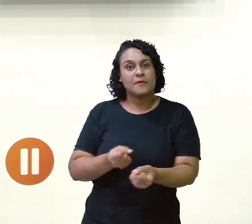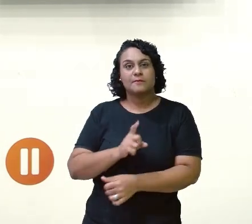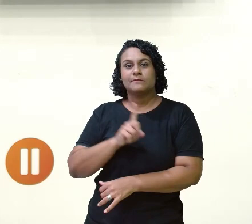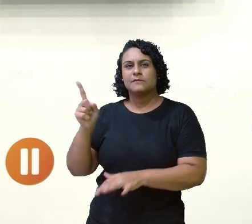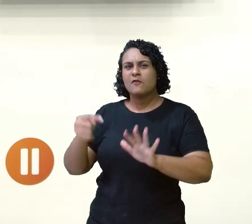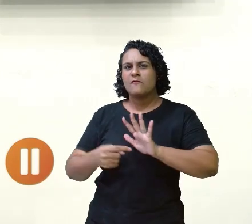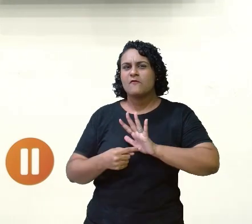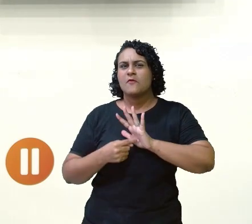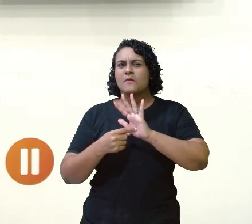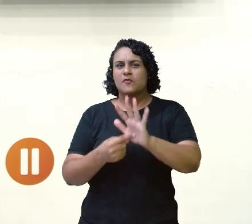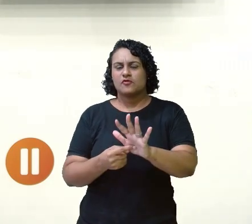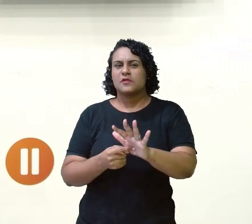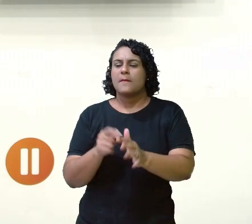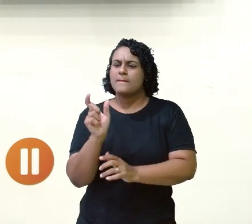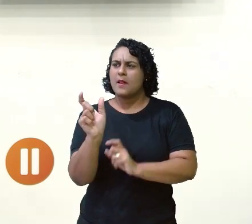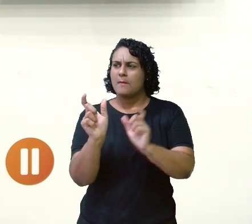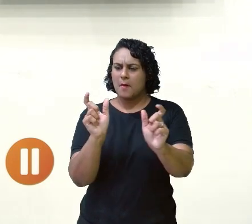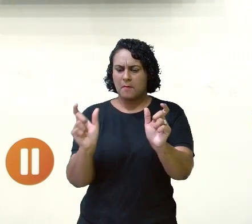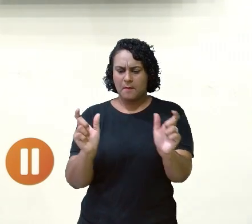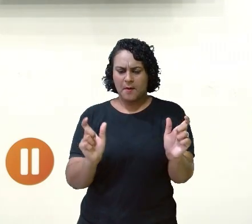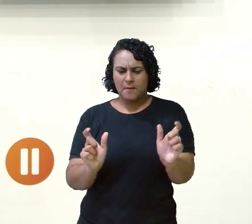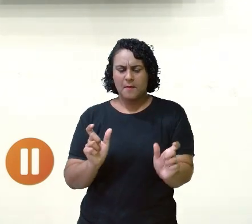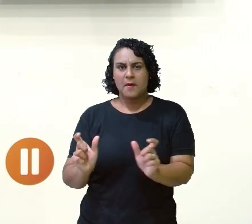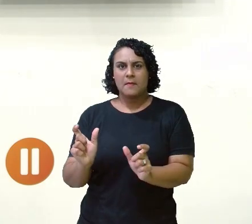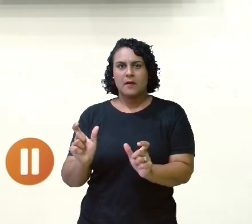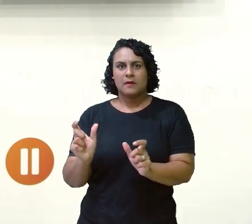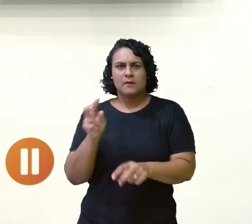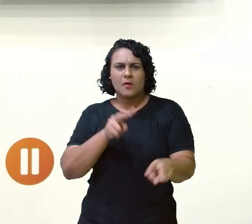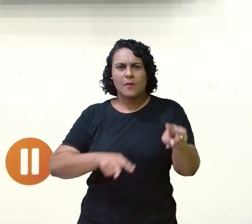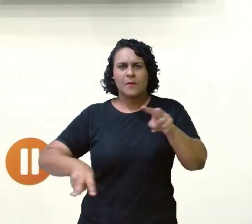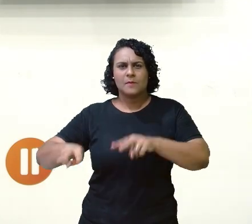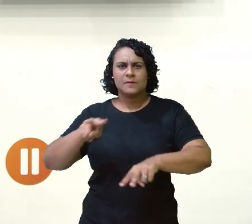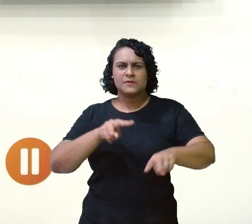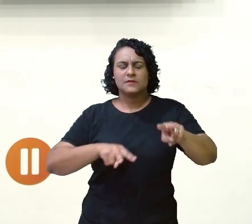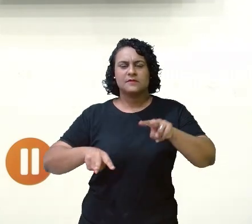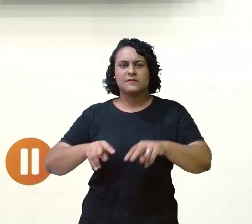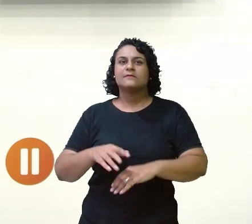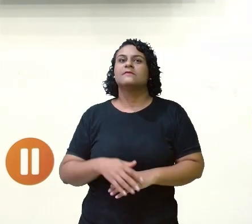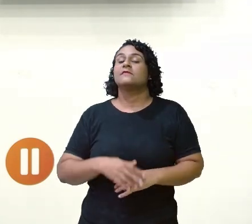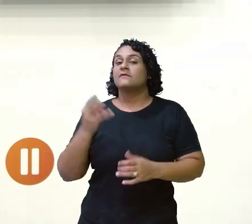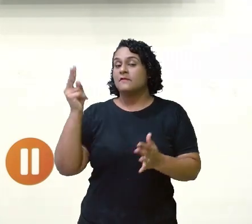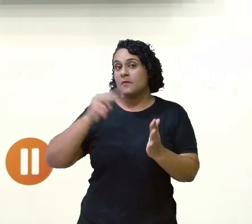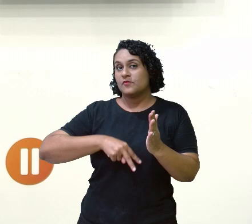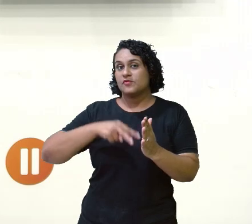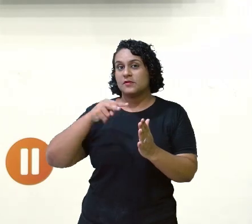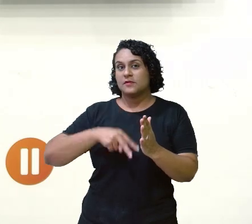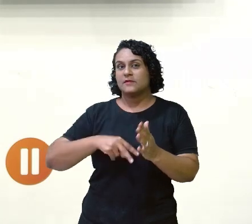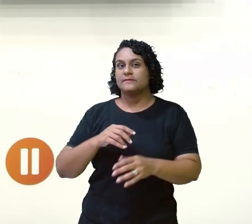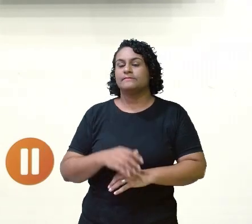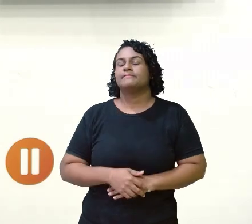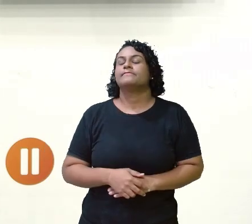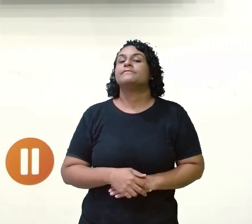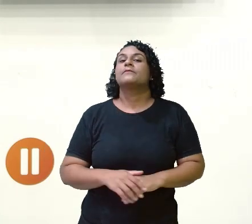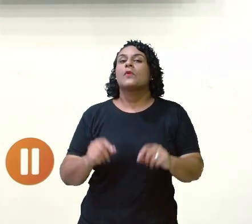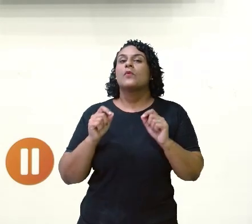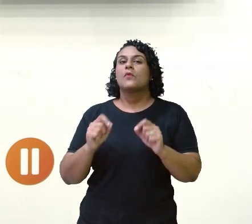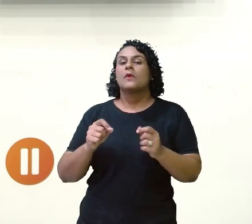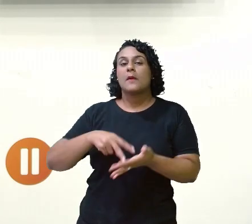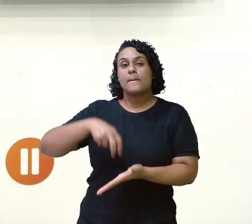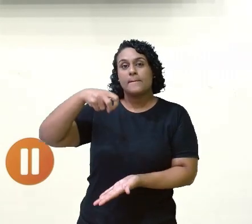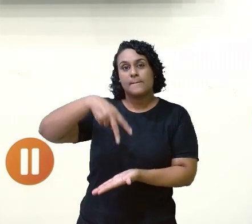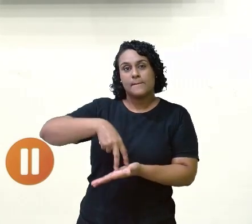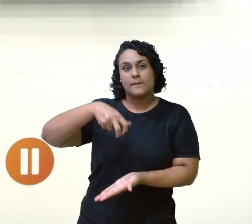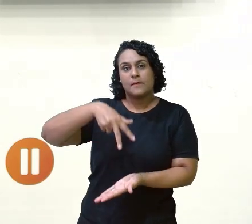um quadro de palavras. Observem aí. Vamos ler essas palavras, que diz assim: